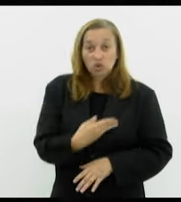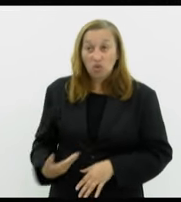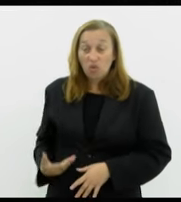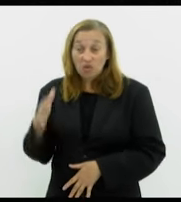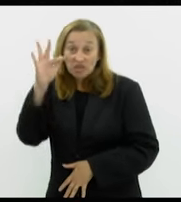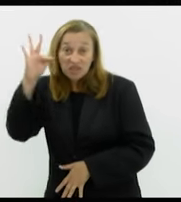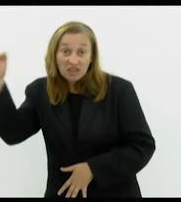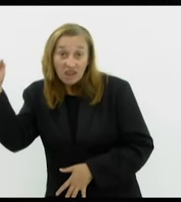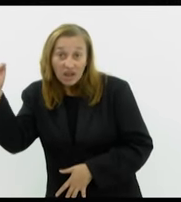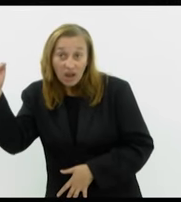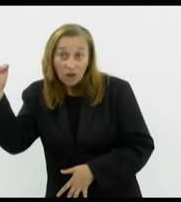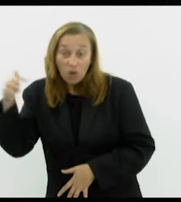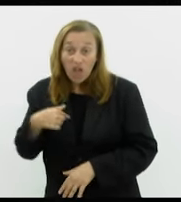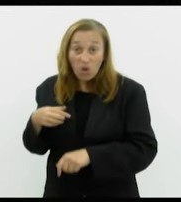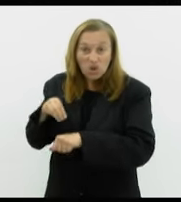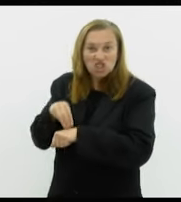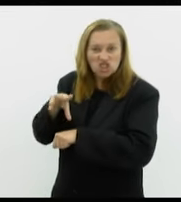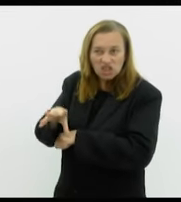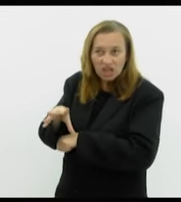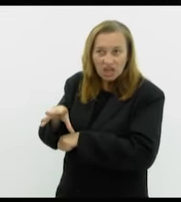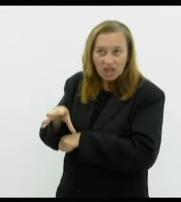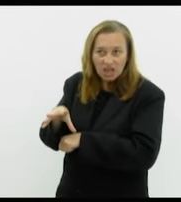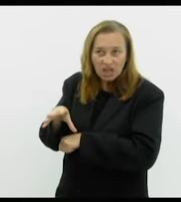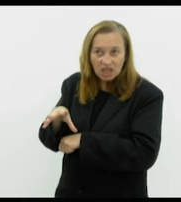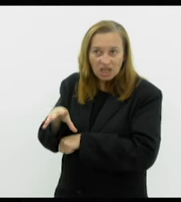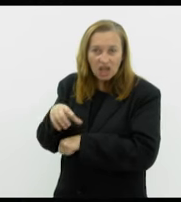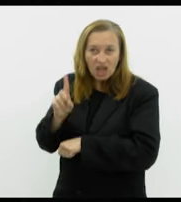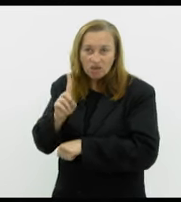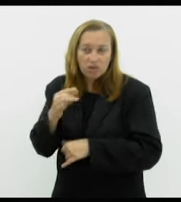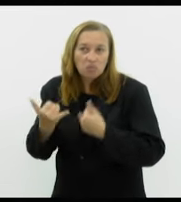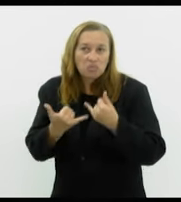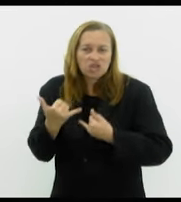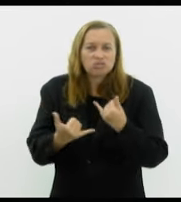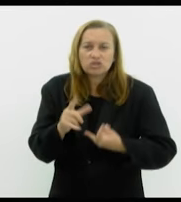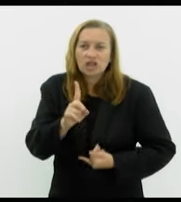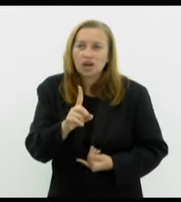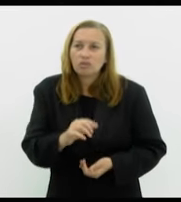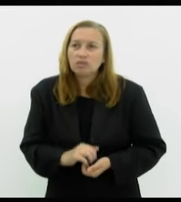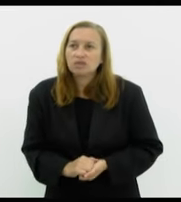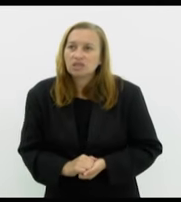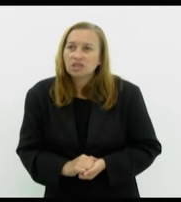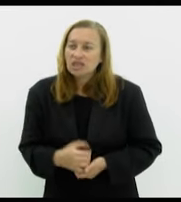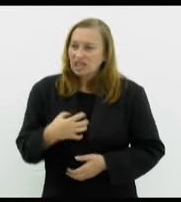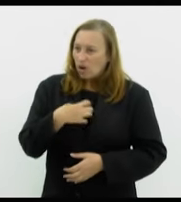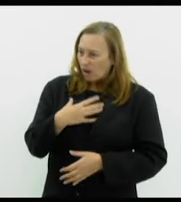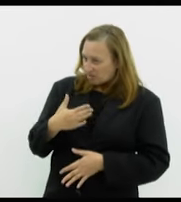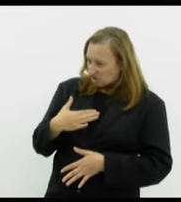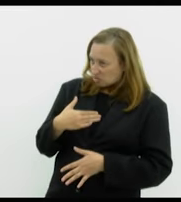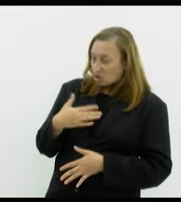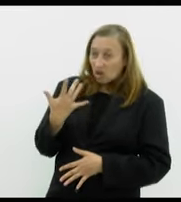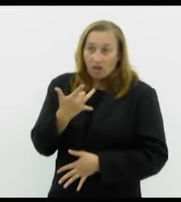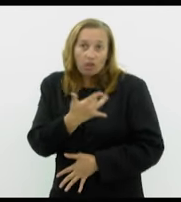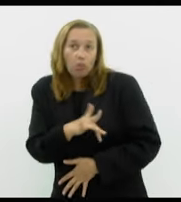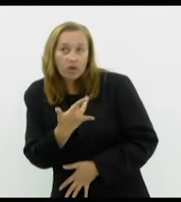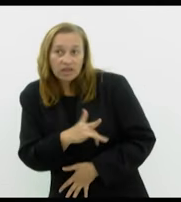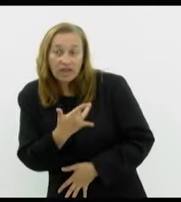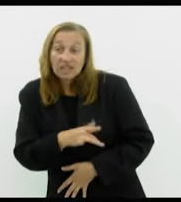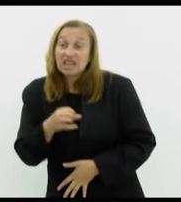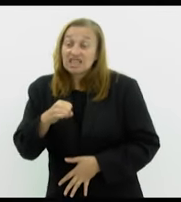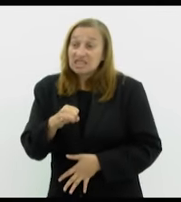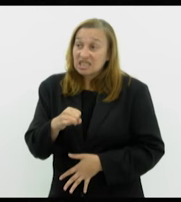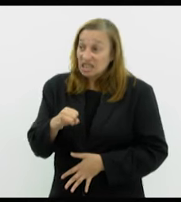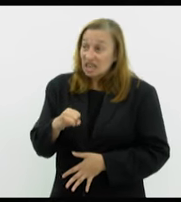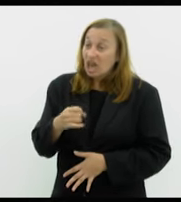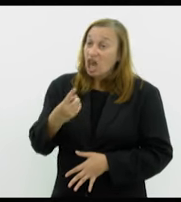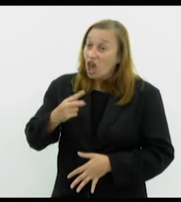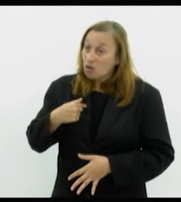inclusive, pegar um que eu indiquei e eu não abri mão para você. Agora você está com raivinha de mim. Coitado, você que não fez porra nenhuma em Niterói. Você que